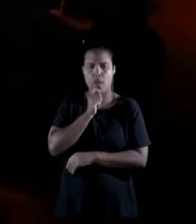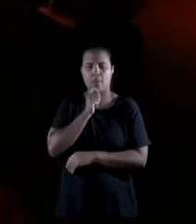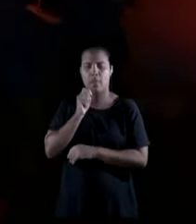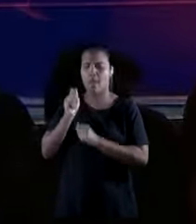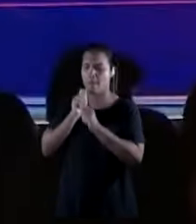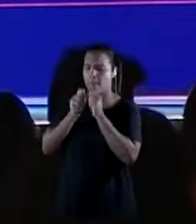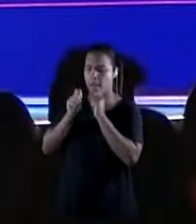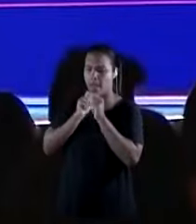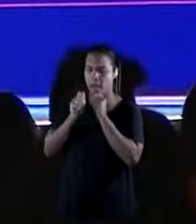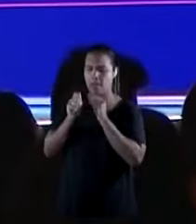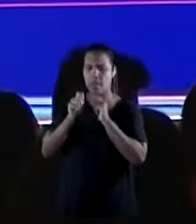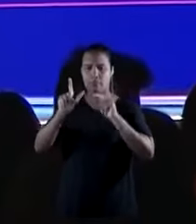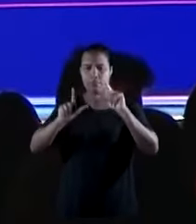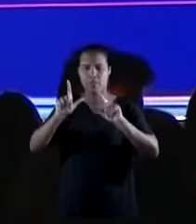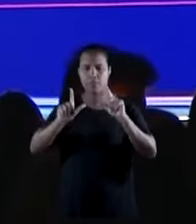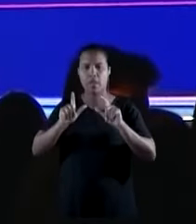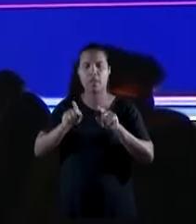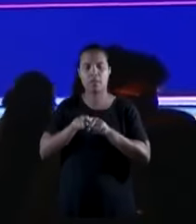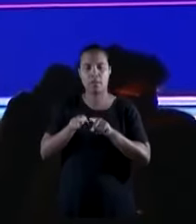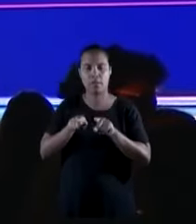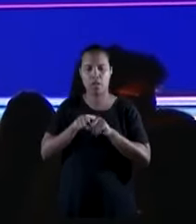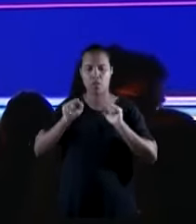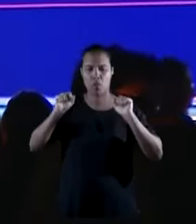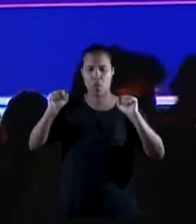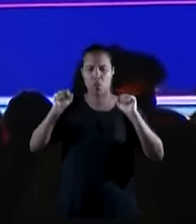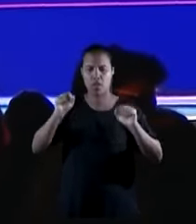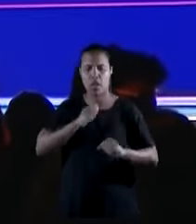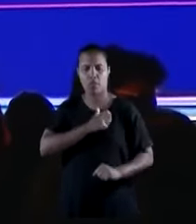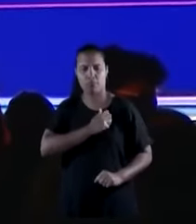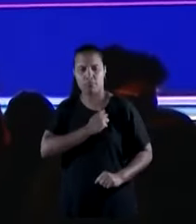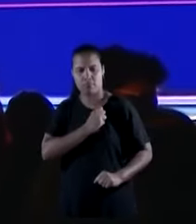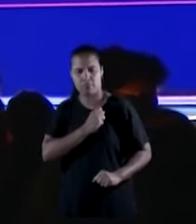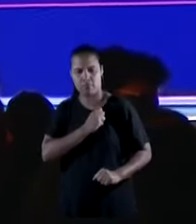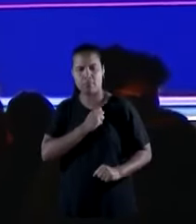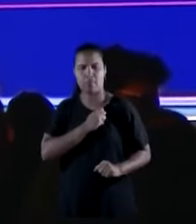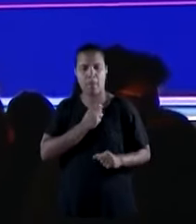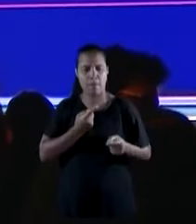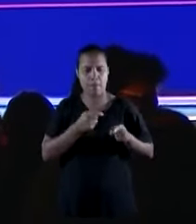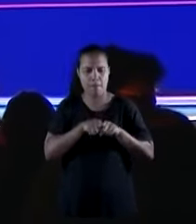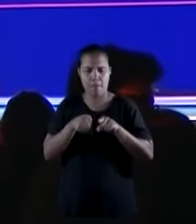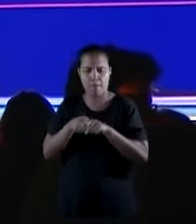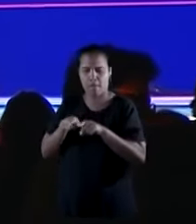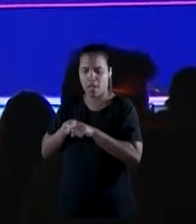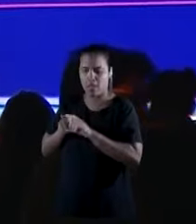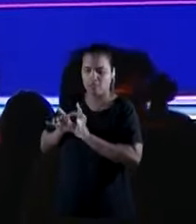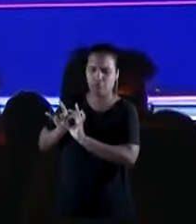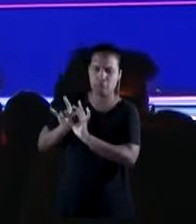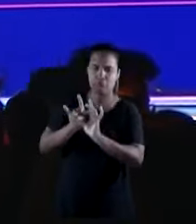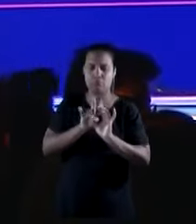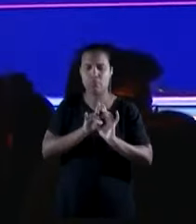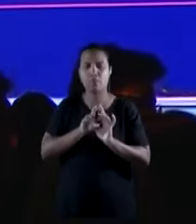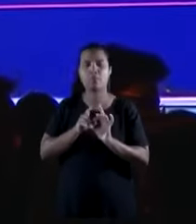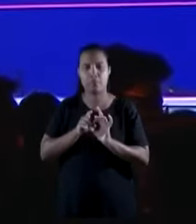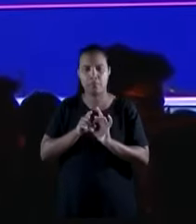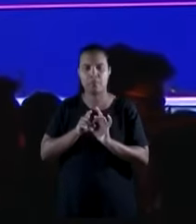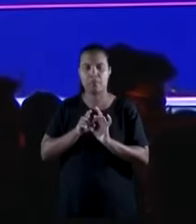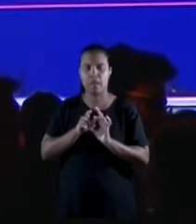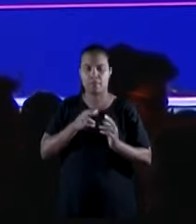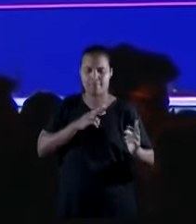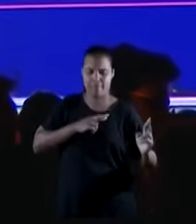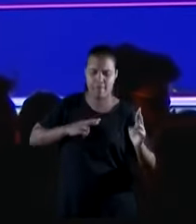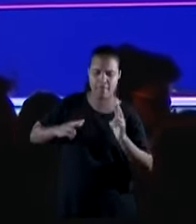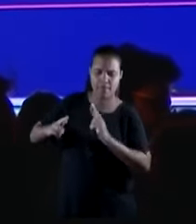imprensa, torcedores, parceiros de mídia e patrocinadores. Nós criamos uma